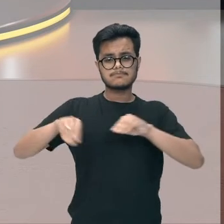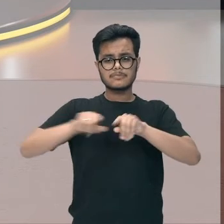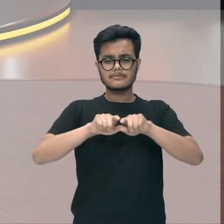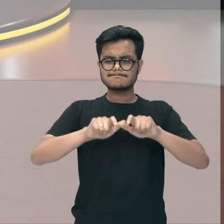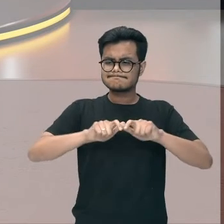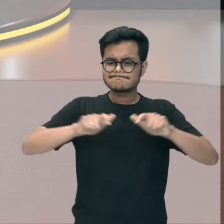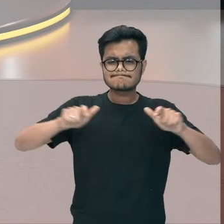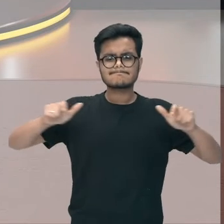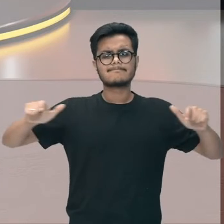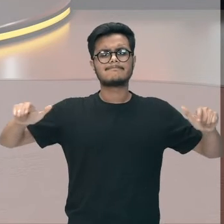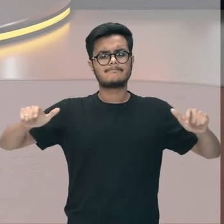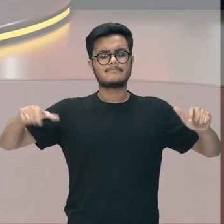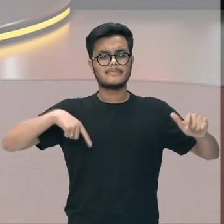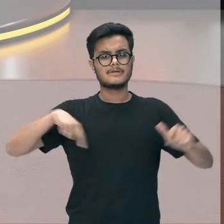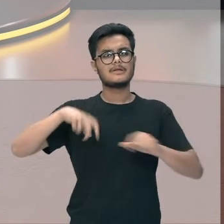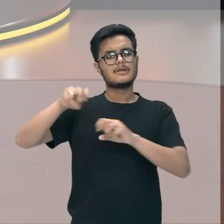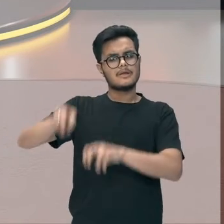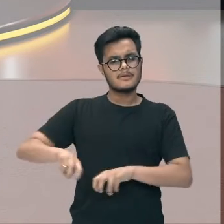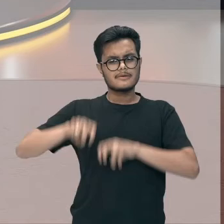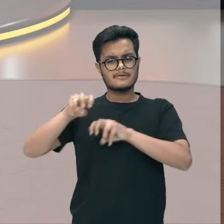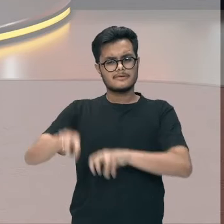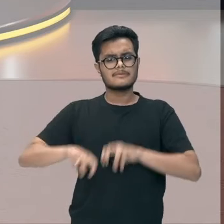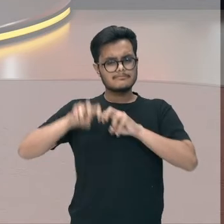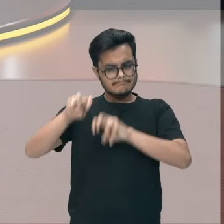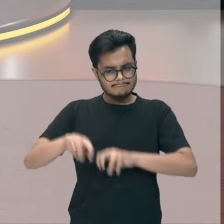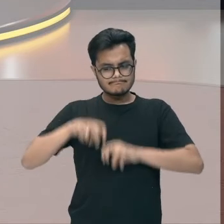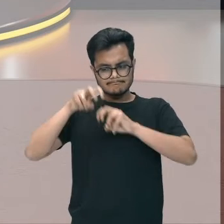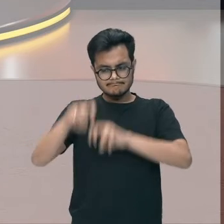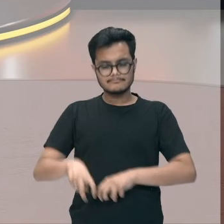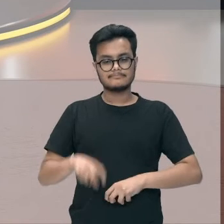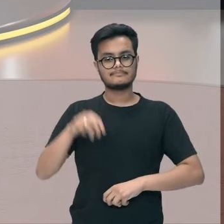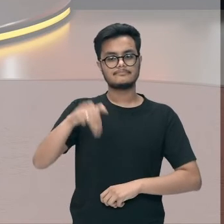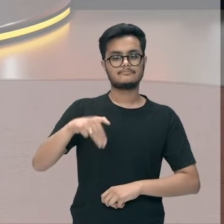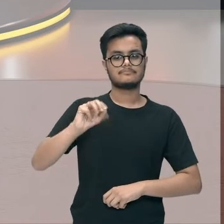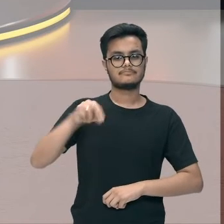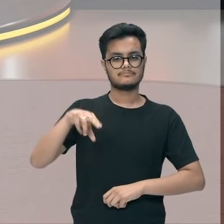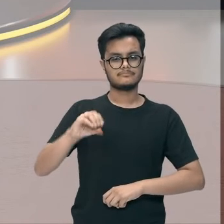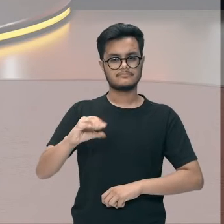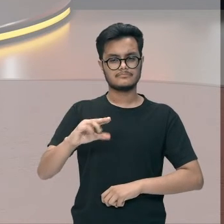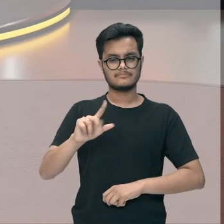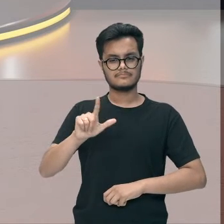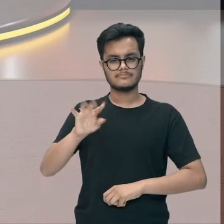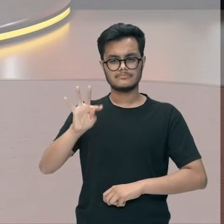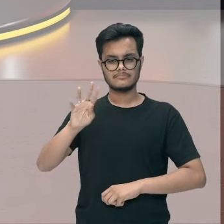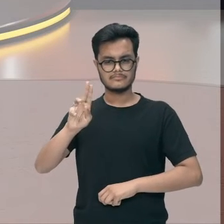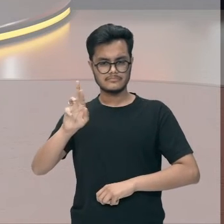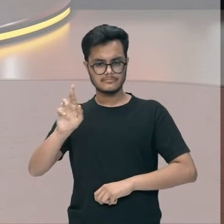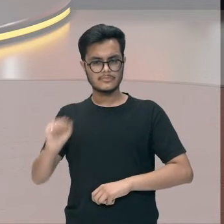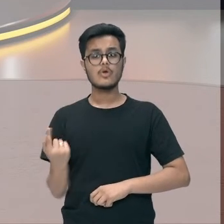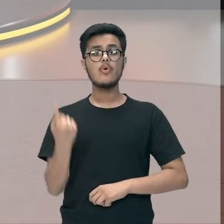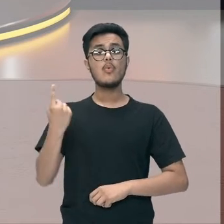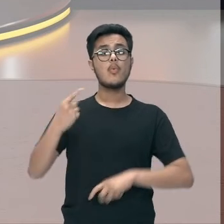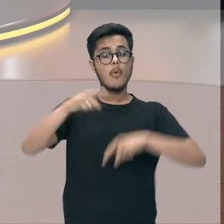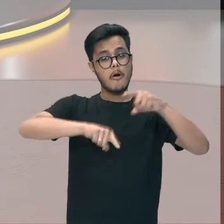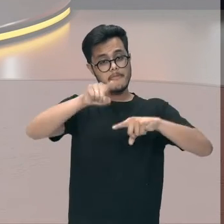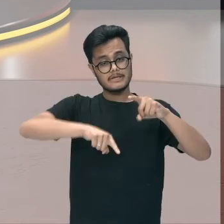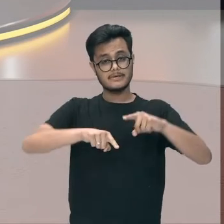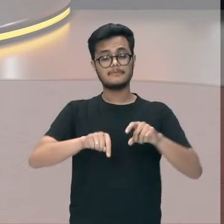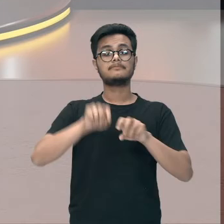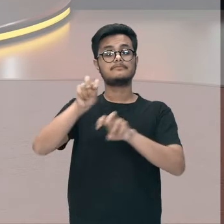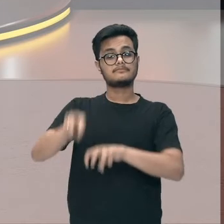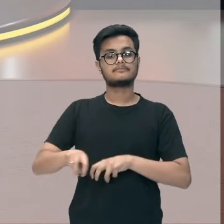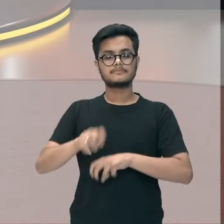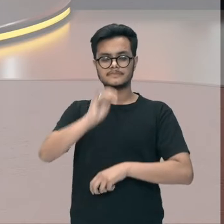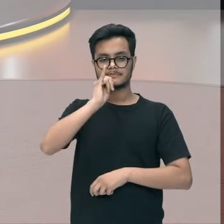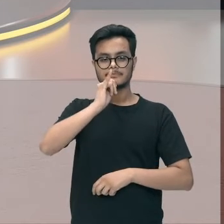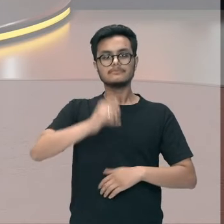que desenvolve o chamado monocultura. O que é a monocultura? É a cultura de um produto só, uma cultura só. Por exemplo,